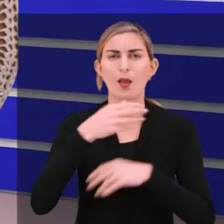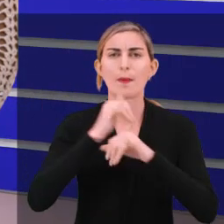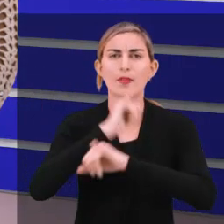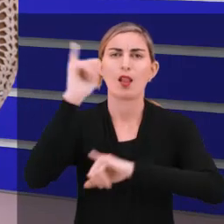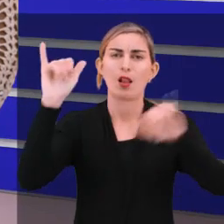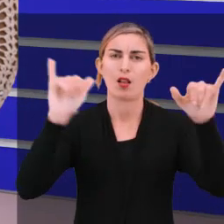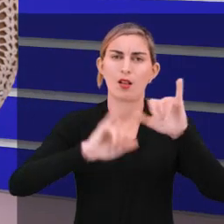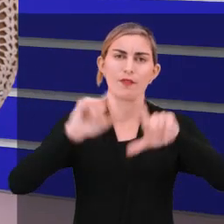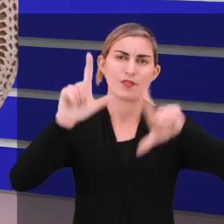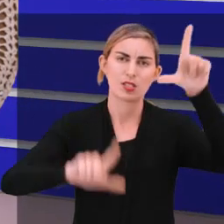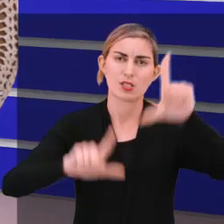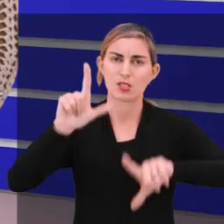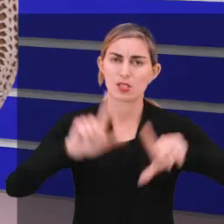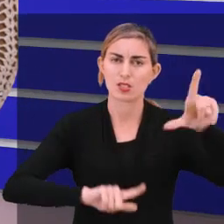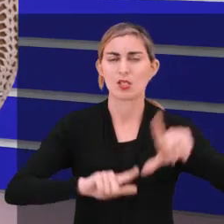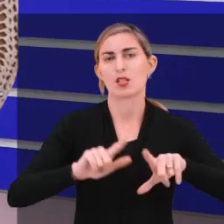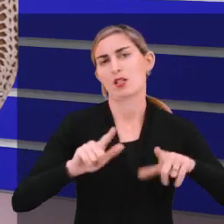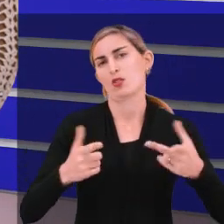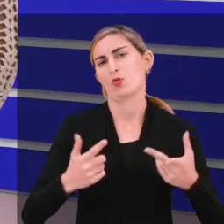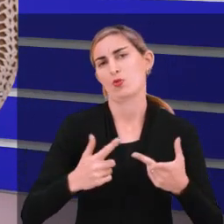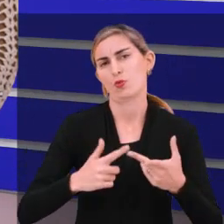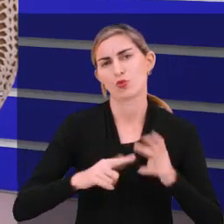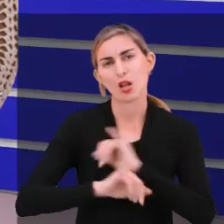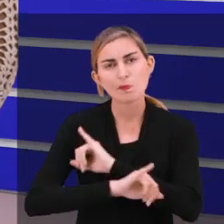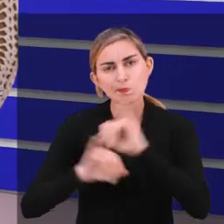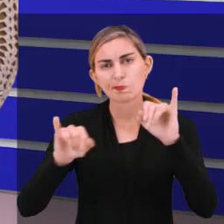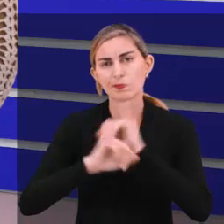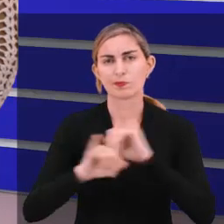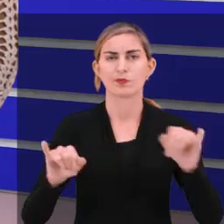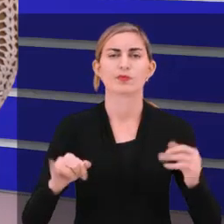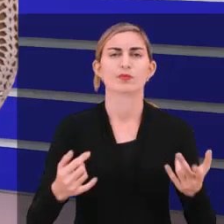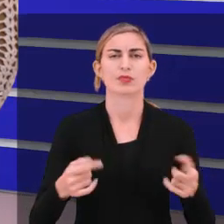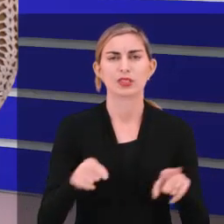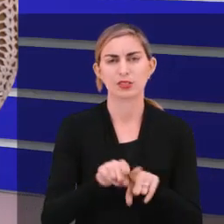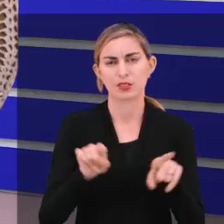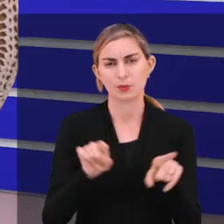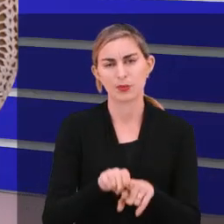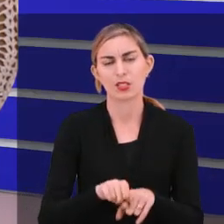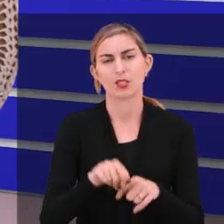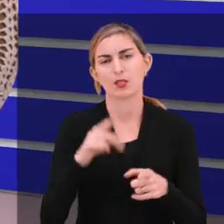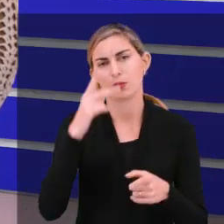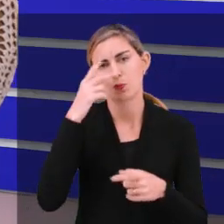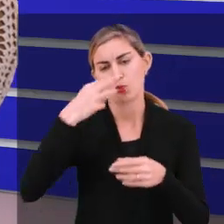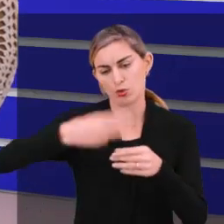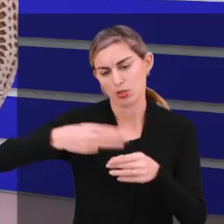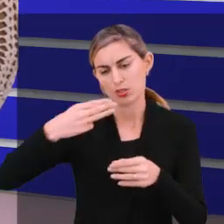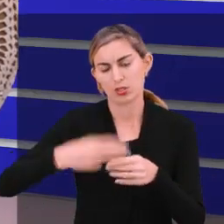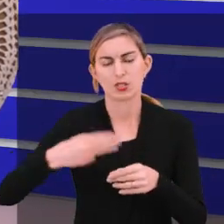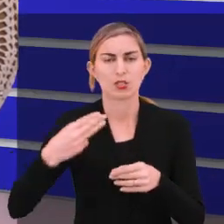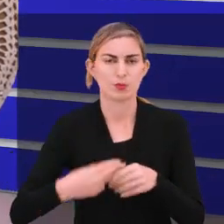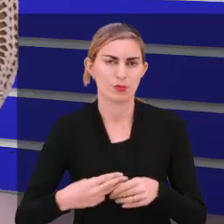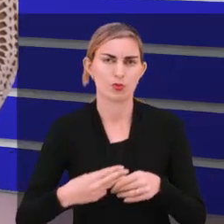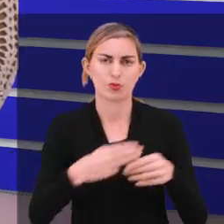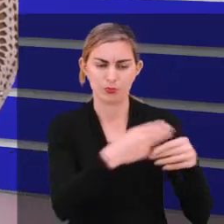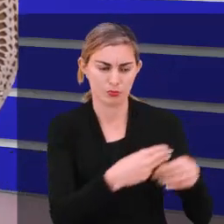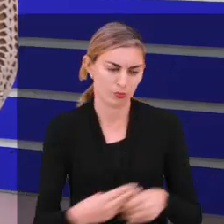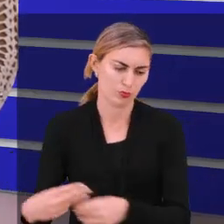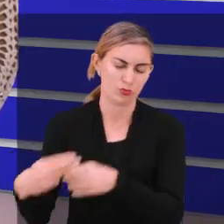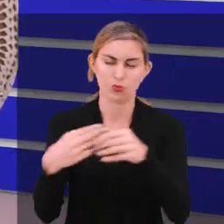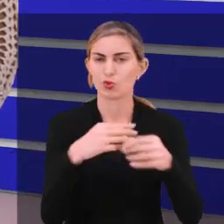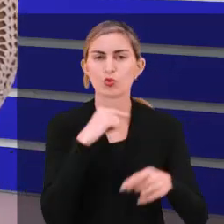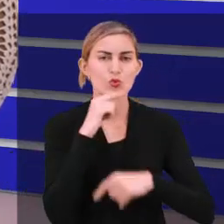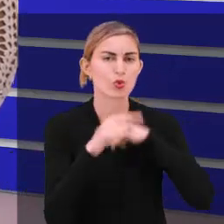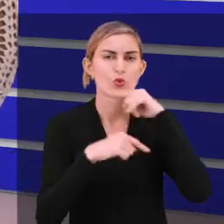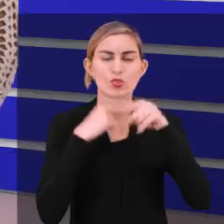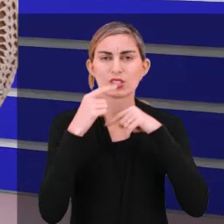à mídia, né, denunciar o caso. As parturientes, tanto do município quanto dos municípios